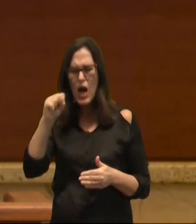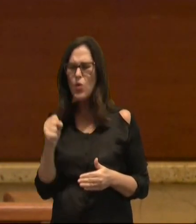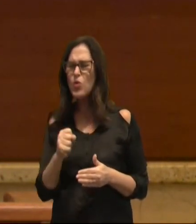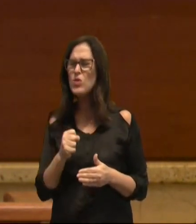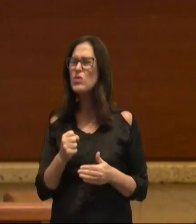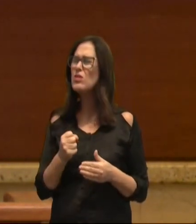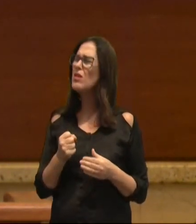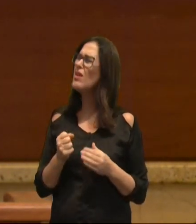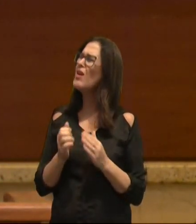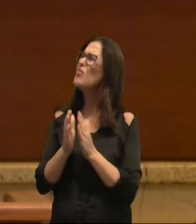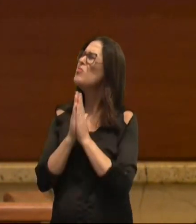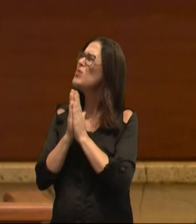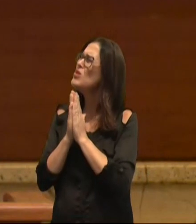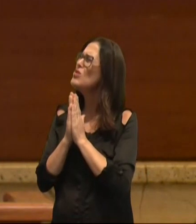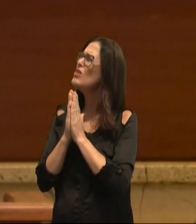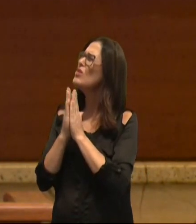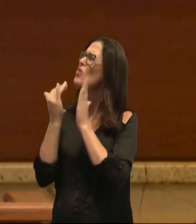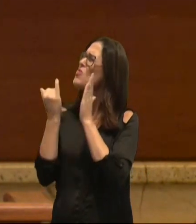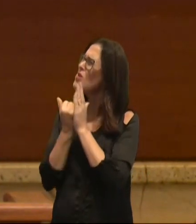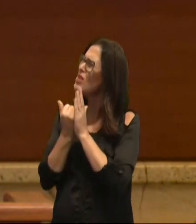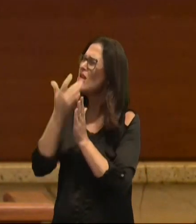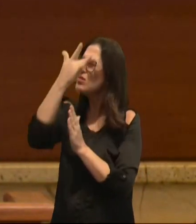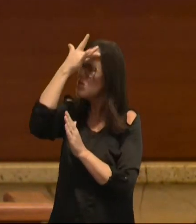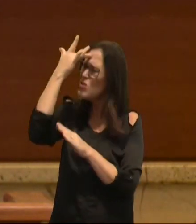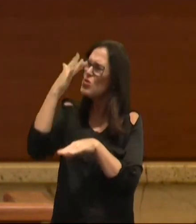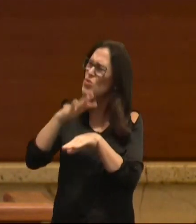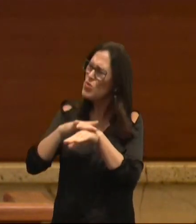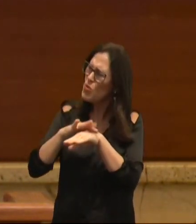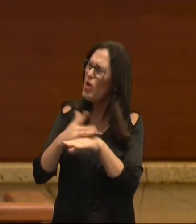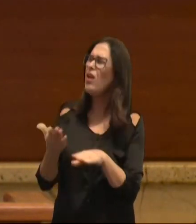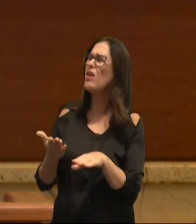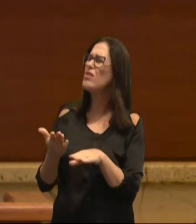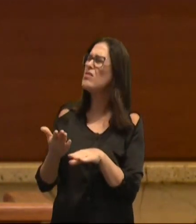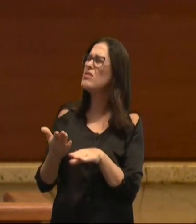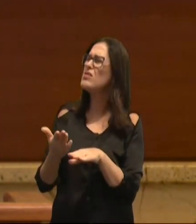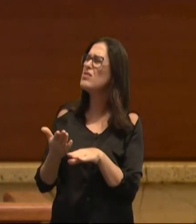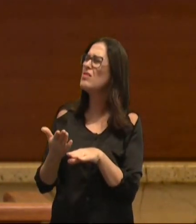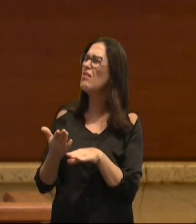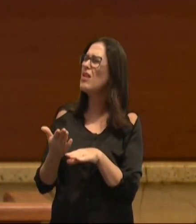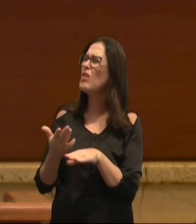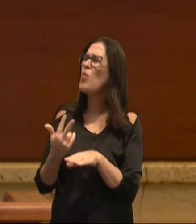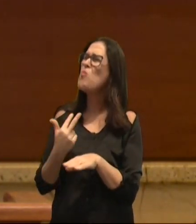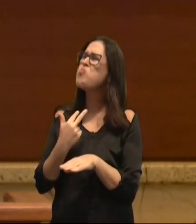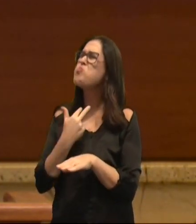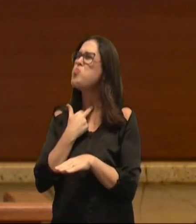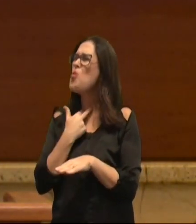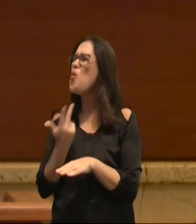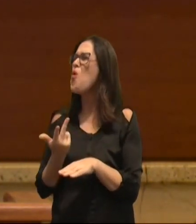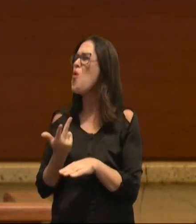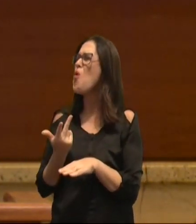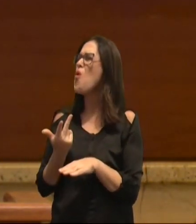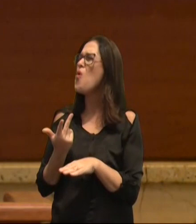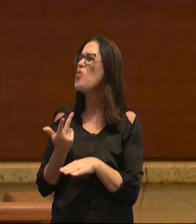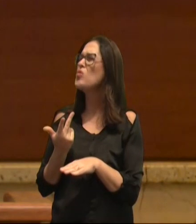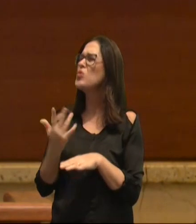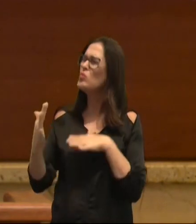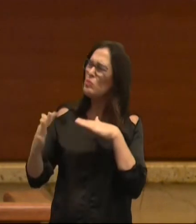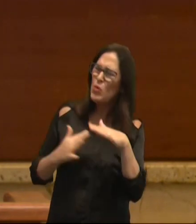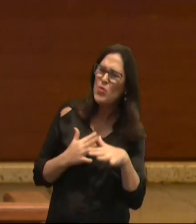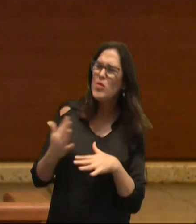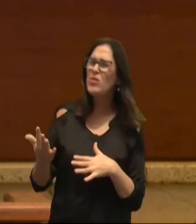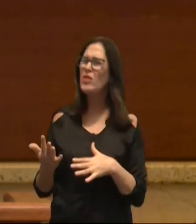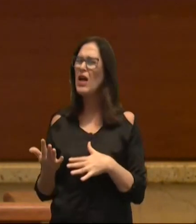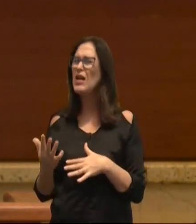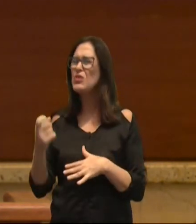Deus, estar intercedendo por aqueles que estão doentes, enfermos, que estão impedidos, ó Deus, de poderem estar se locomovendo